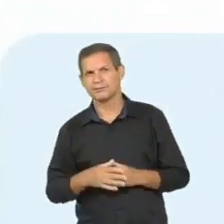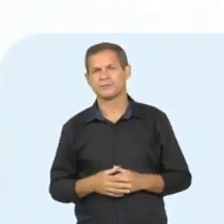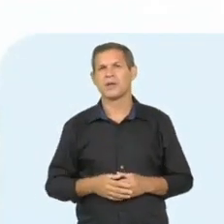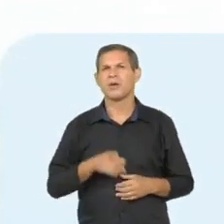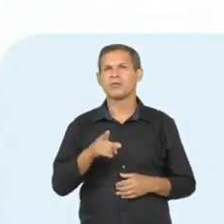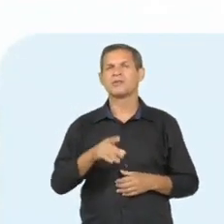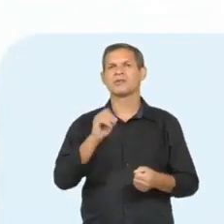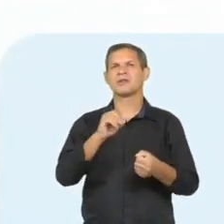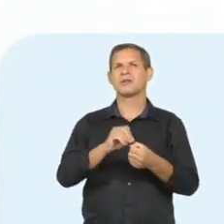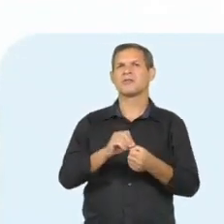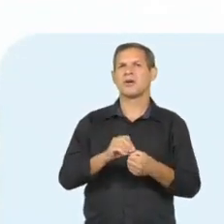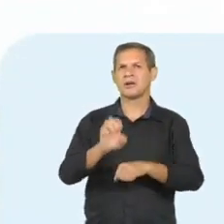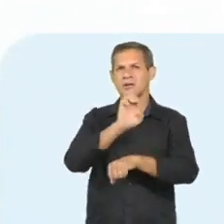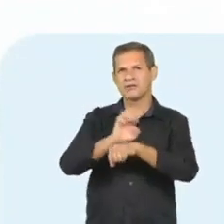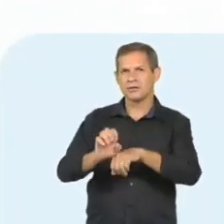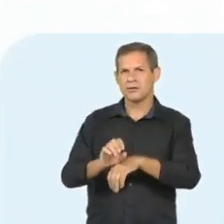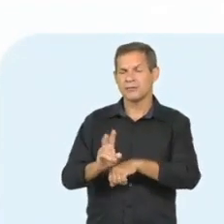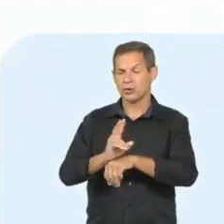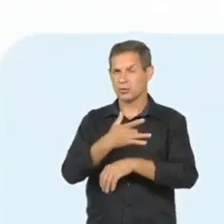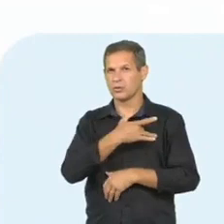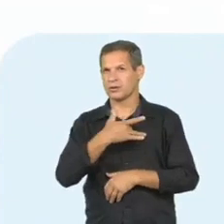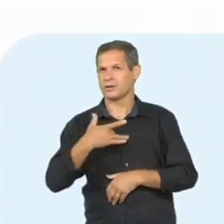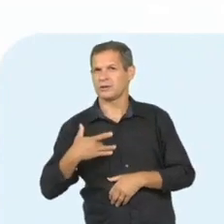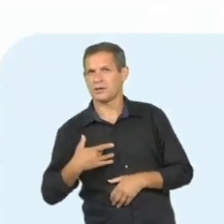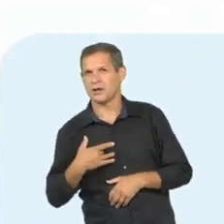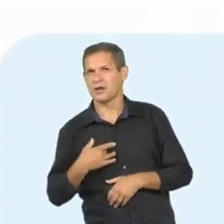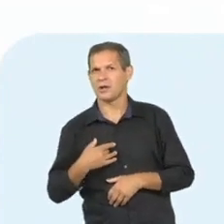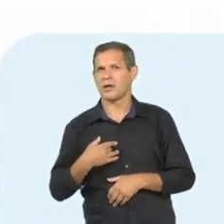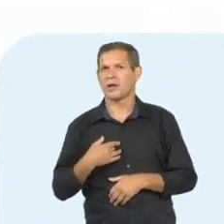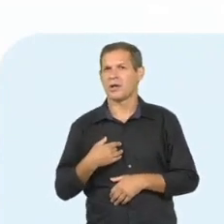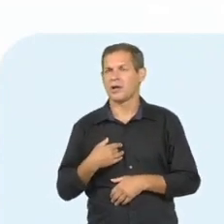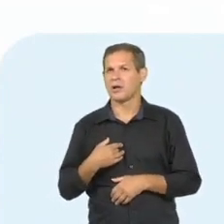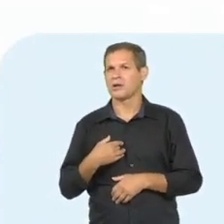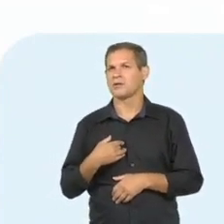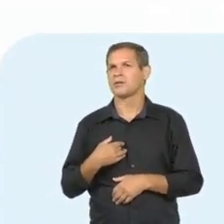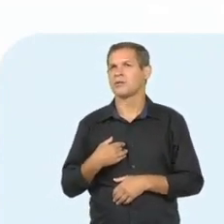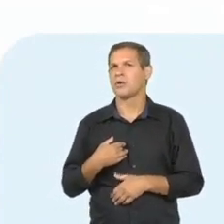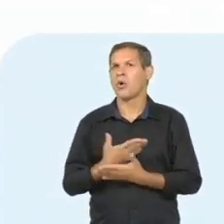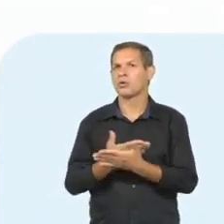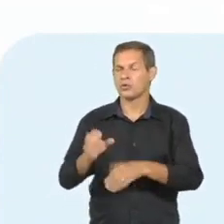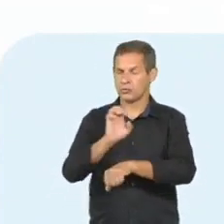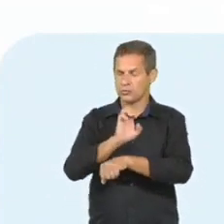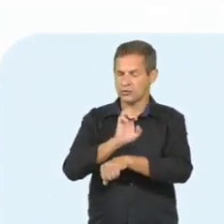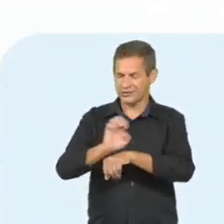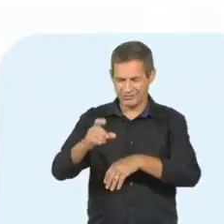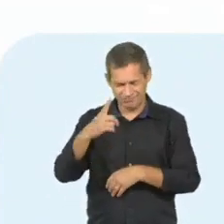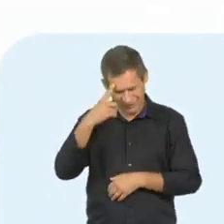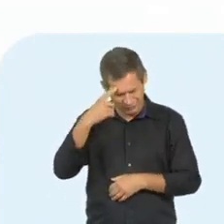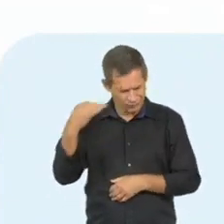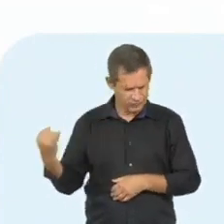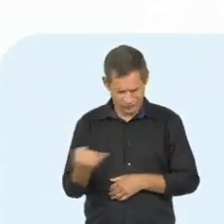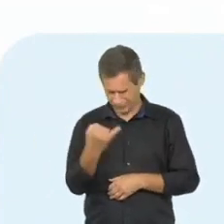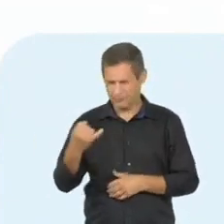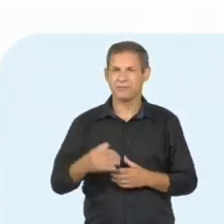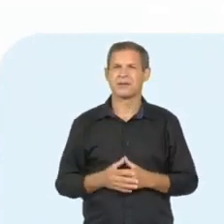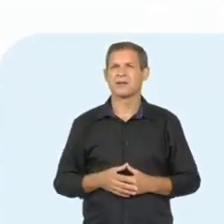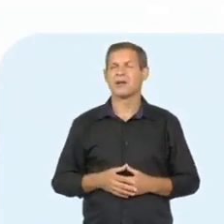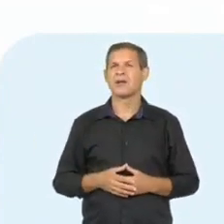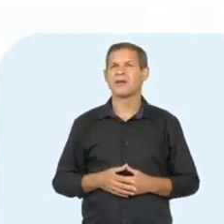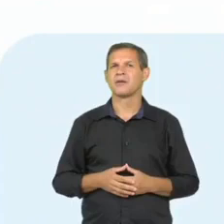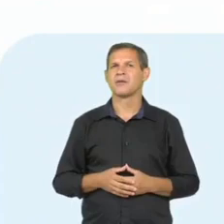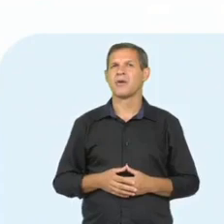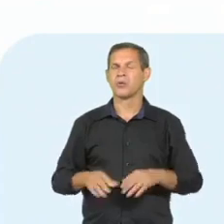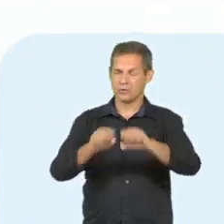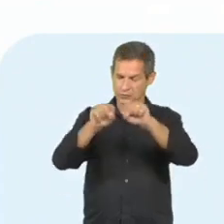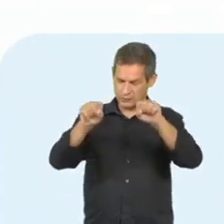Você realiza um estágio em vigilância em saúde. Nos primeiros dias de estágio surgem dúvidas importantes sobre